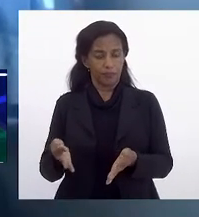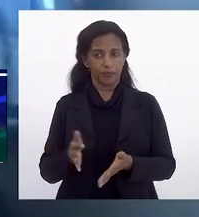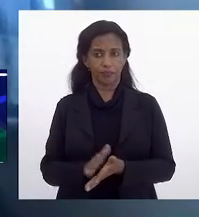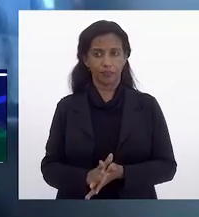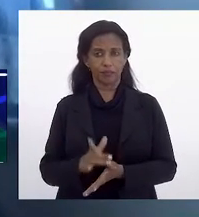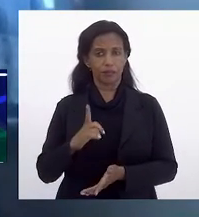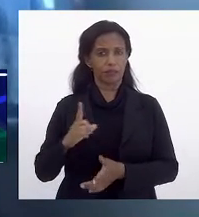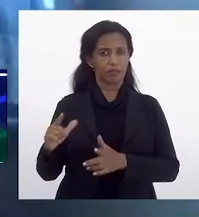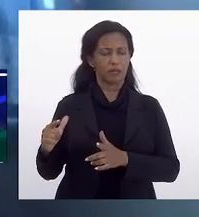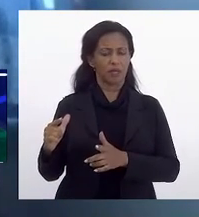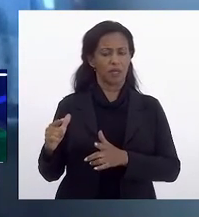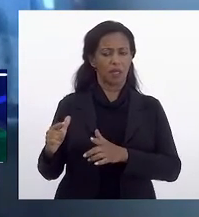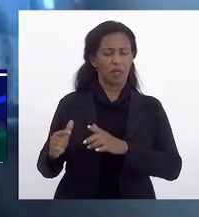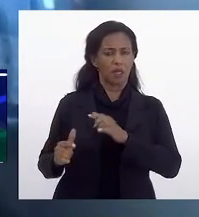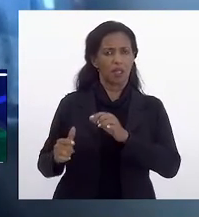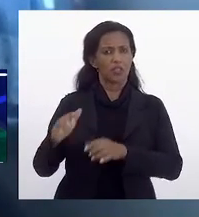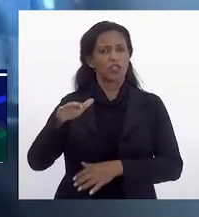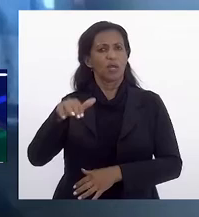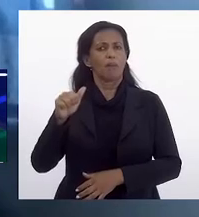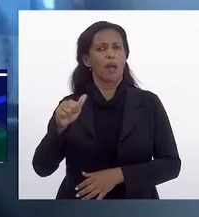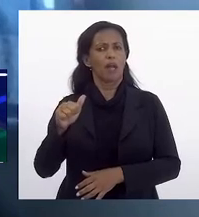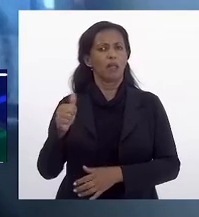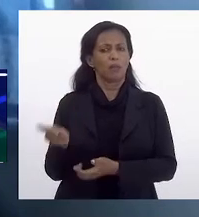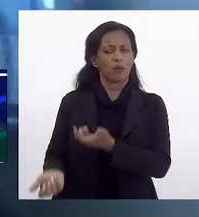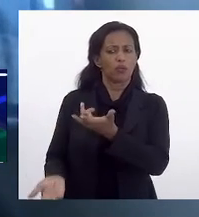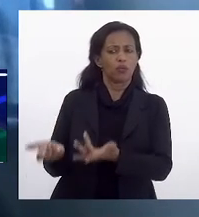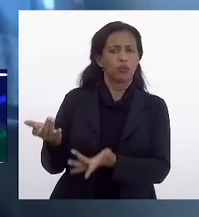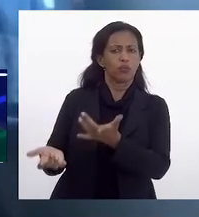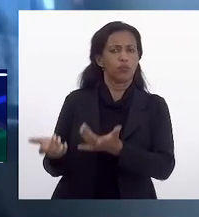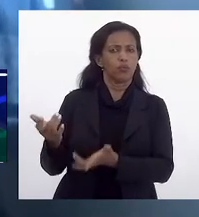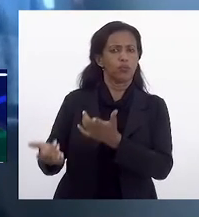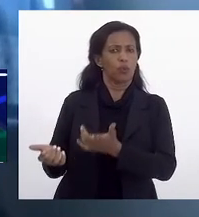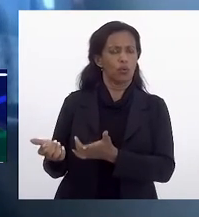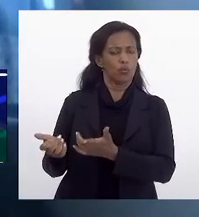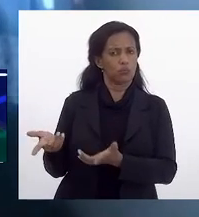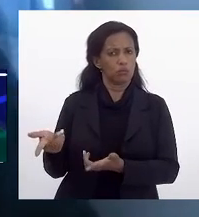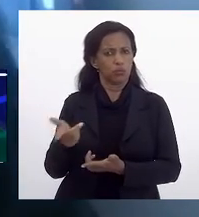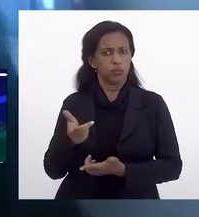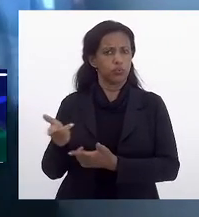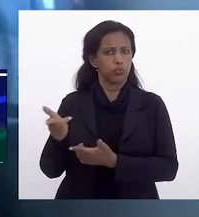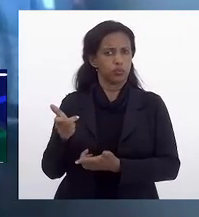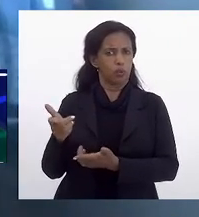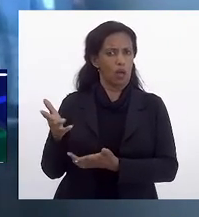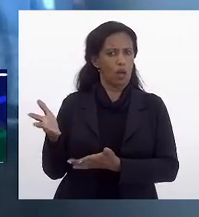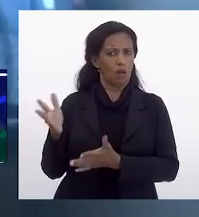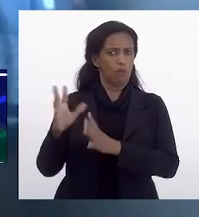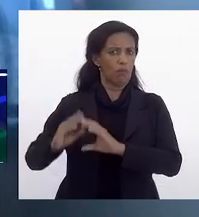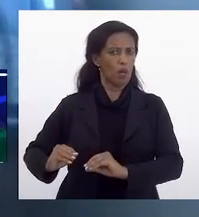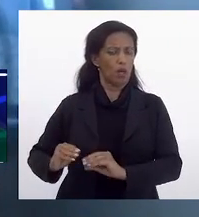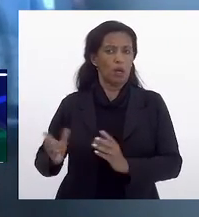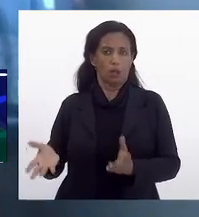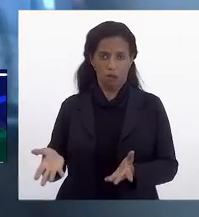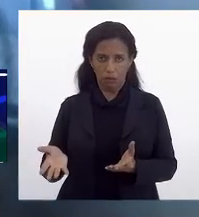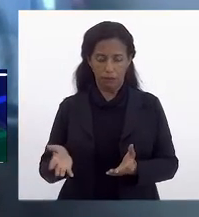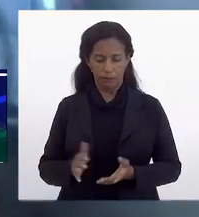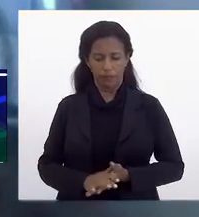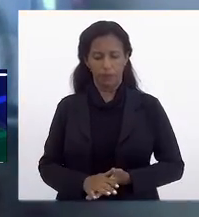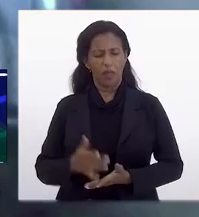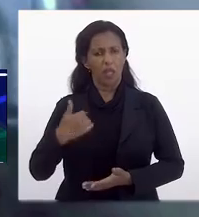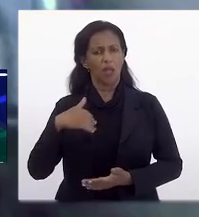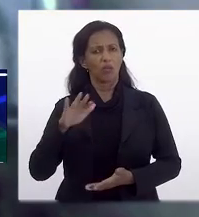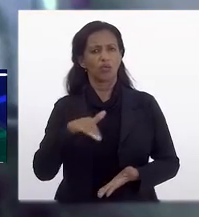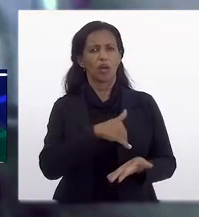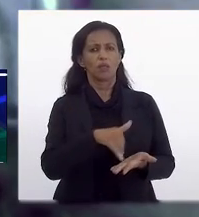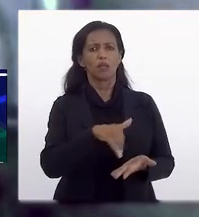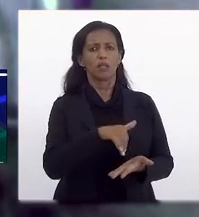ser acionada para apagar um incêndio. Eu fui secretário do ambiente um tempo, e nós